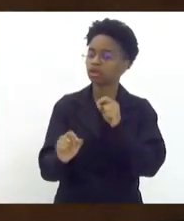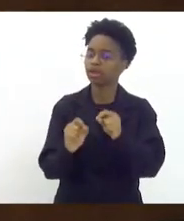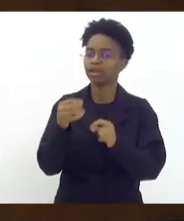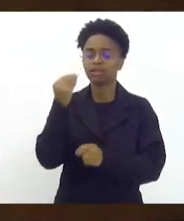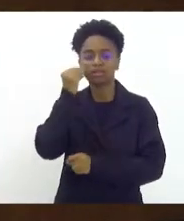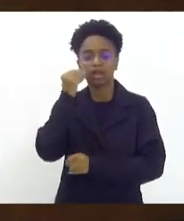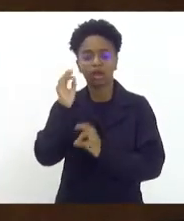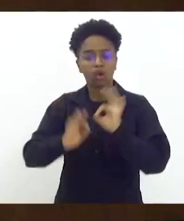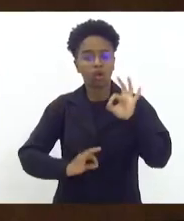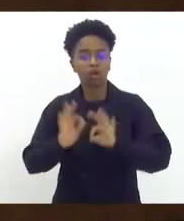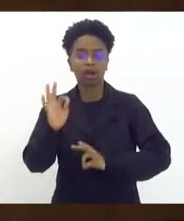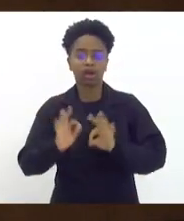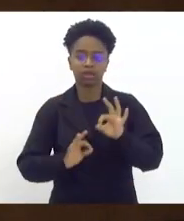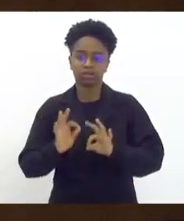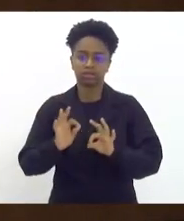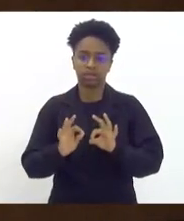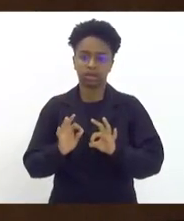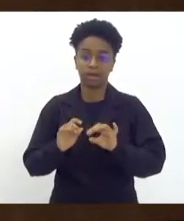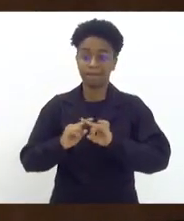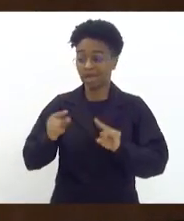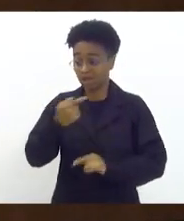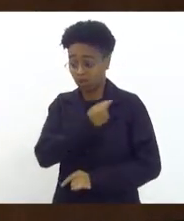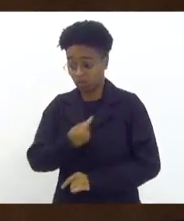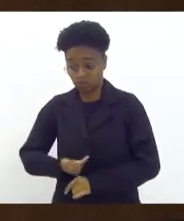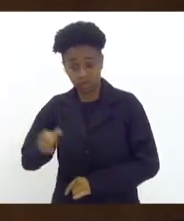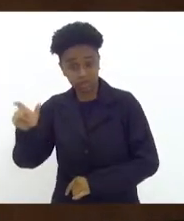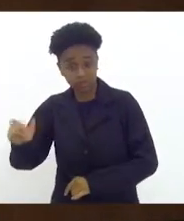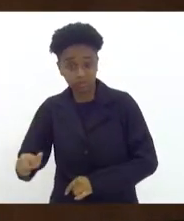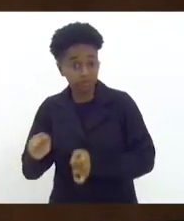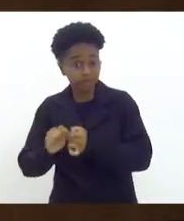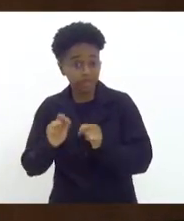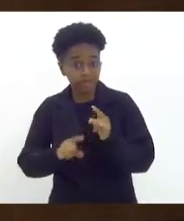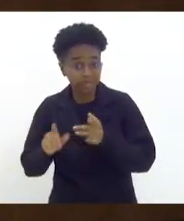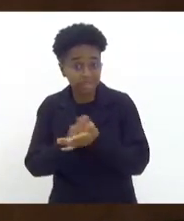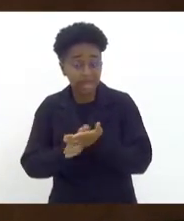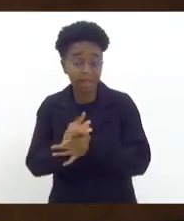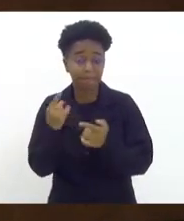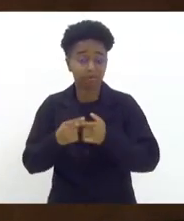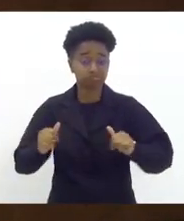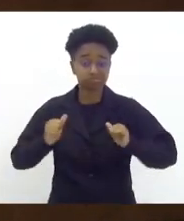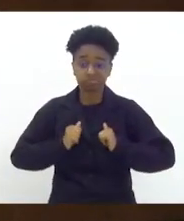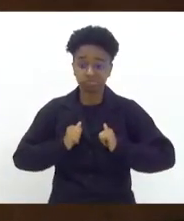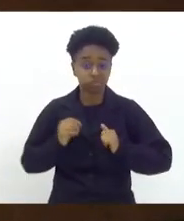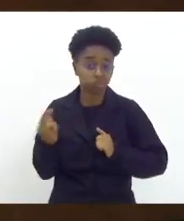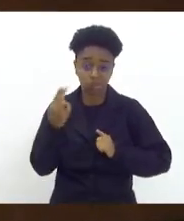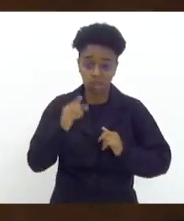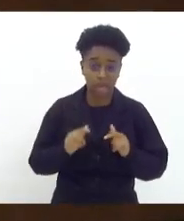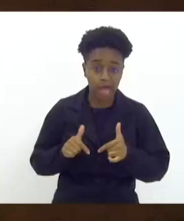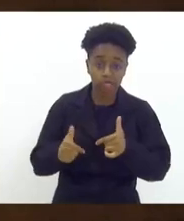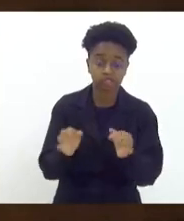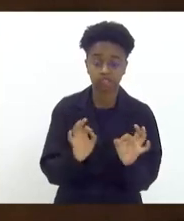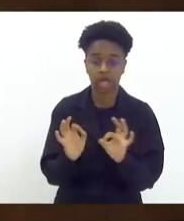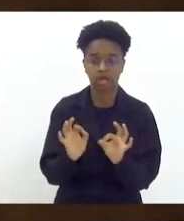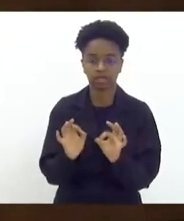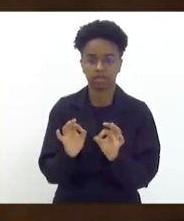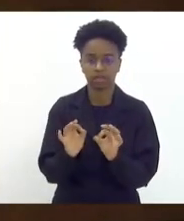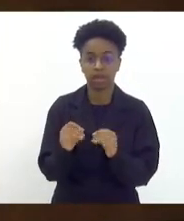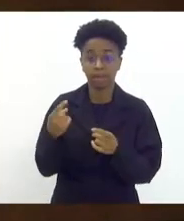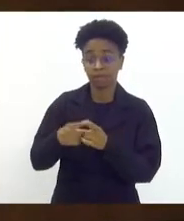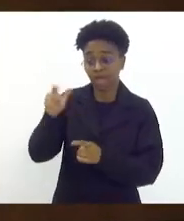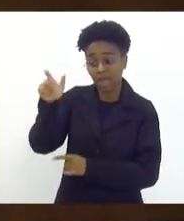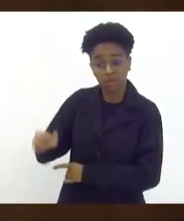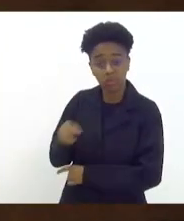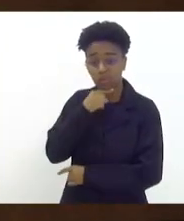organizar aquilo que o governador não organizou pela sua incapacidade incompetência de organizar